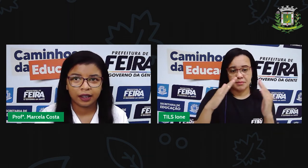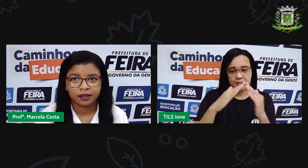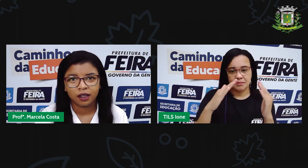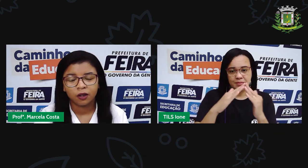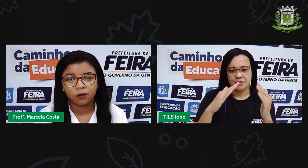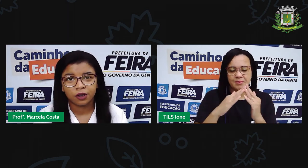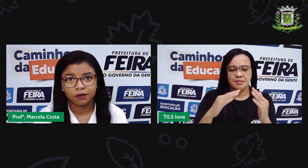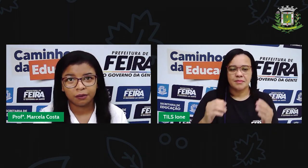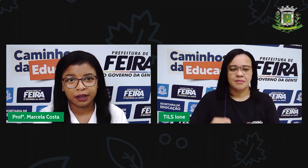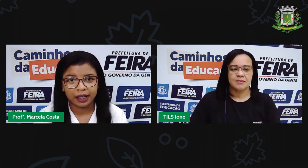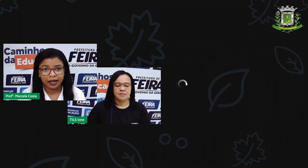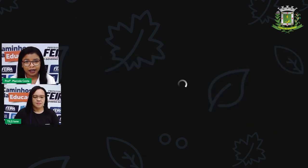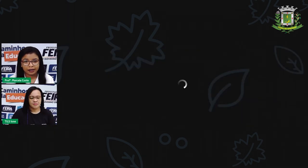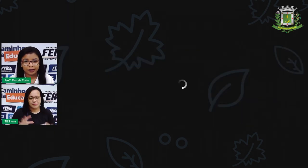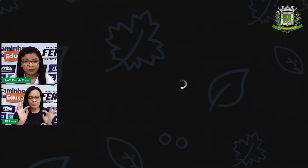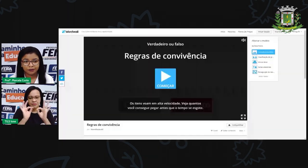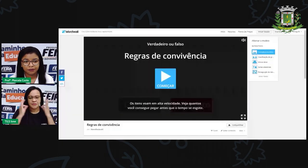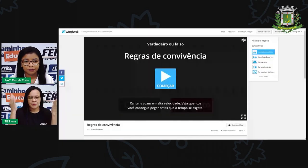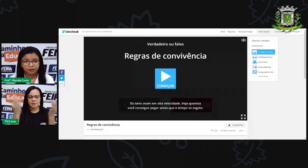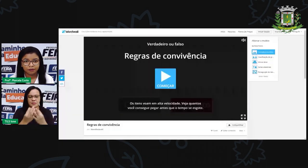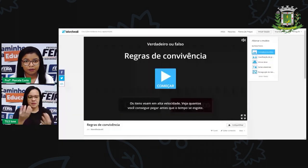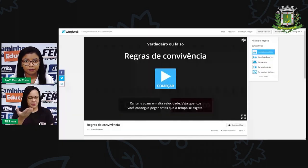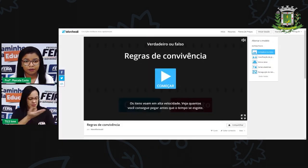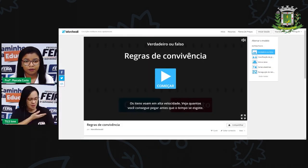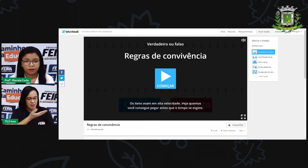colegas, com seus familiares.